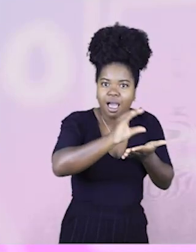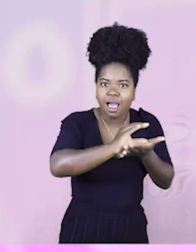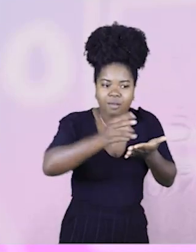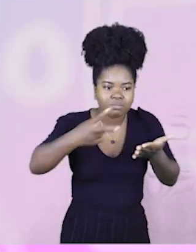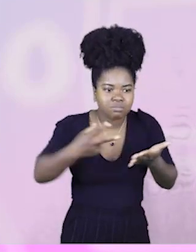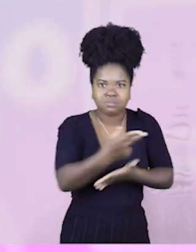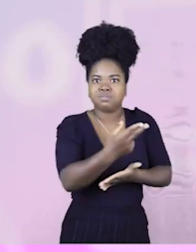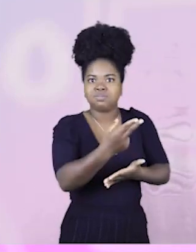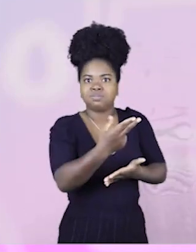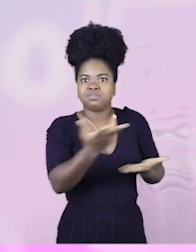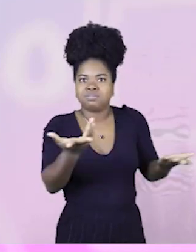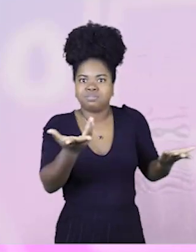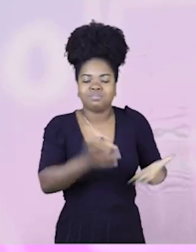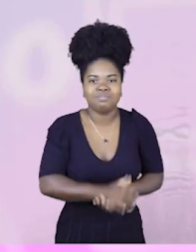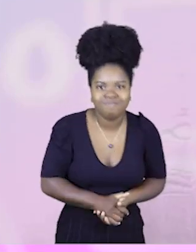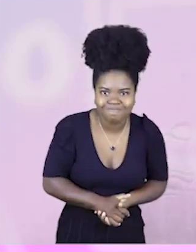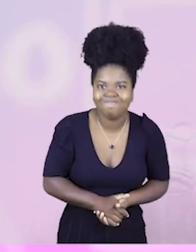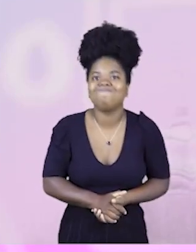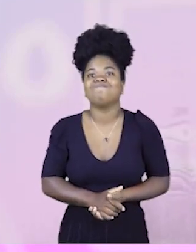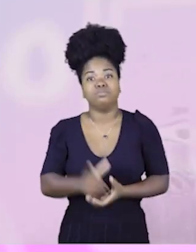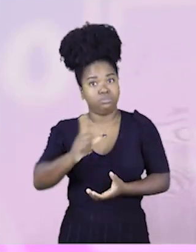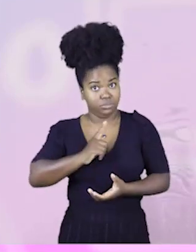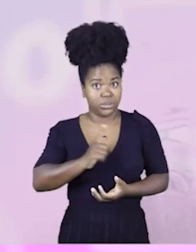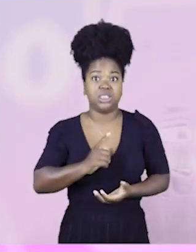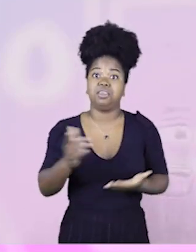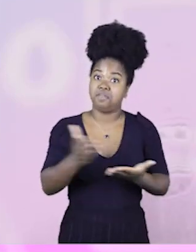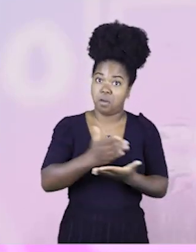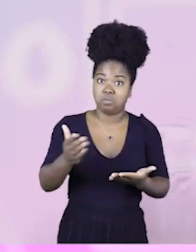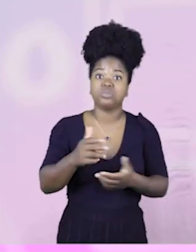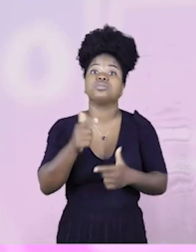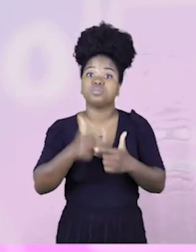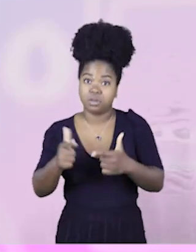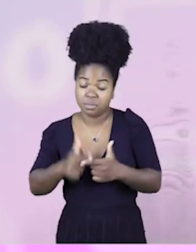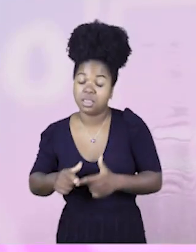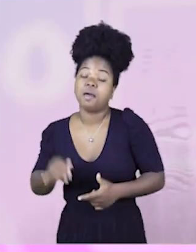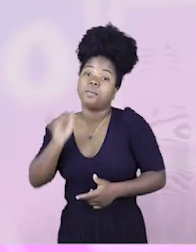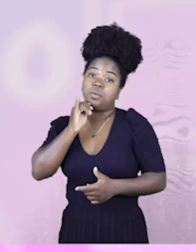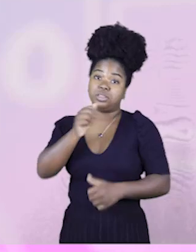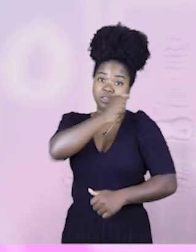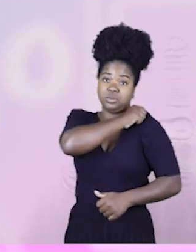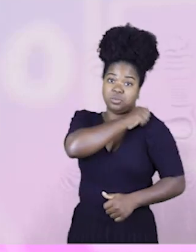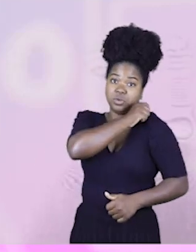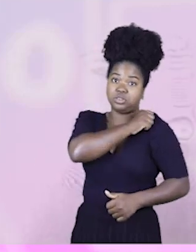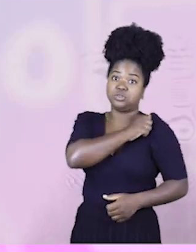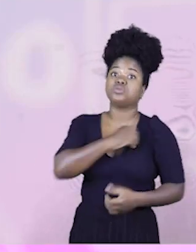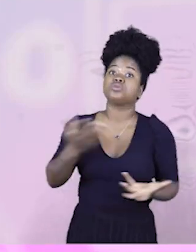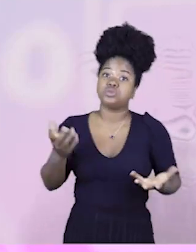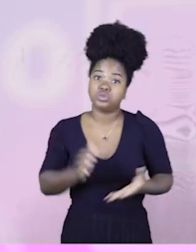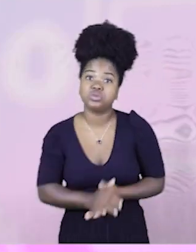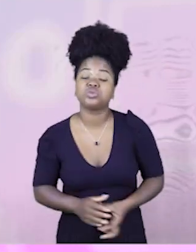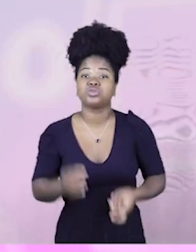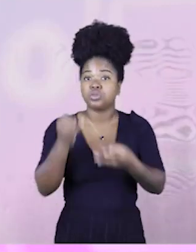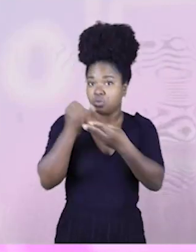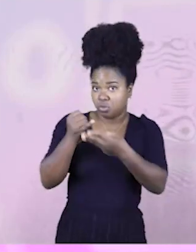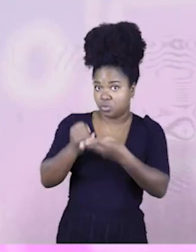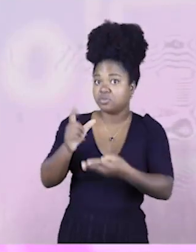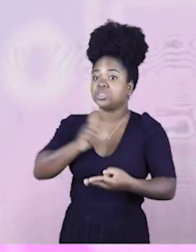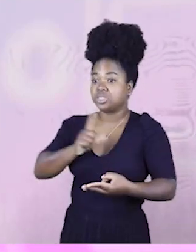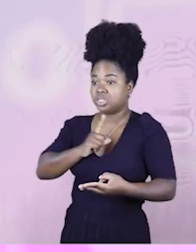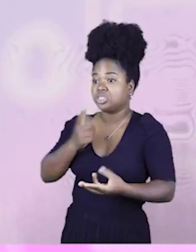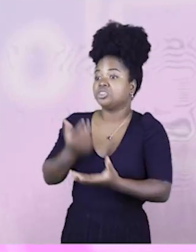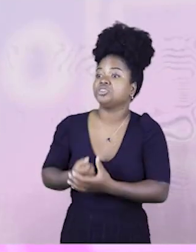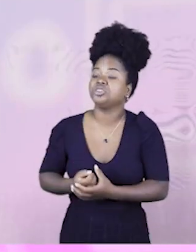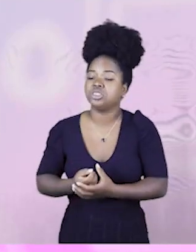onde nós vimos alguns abalos. Por exemplo, o aluno do Instituto Federal, que antigamente tinha acesso a um prato de comida por